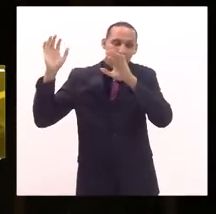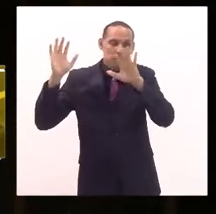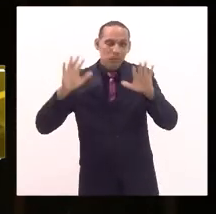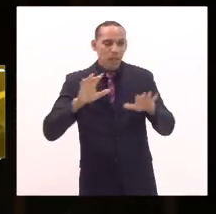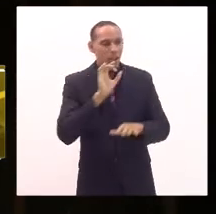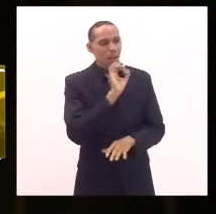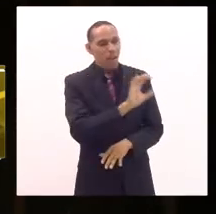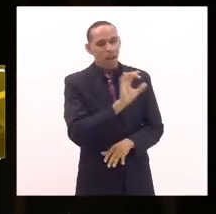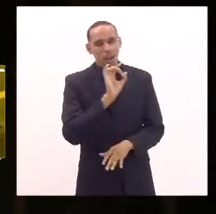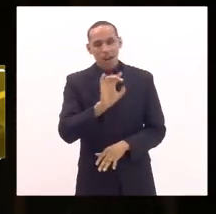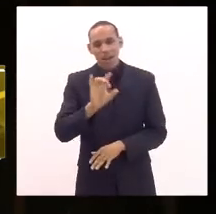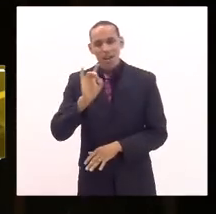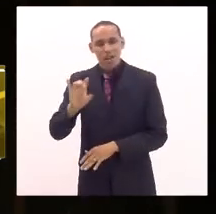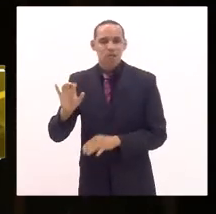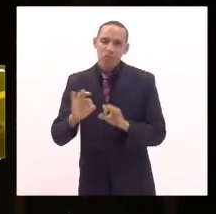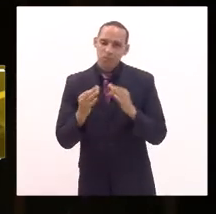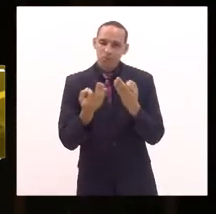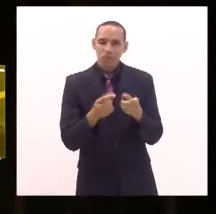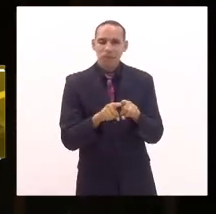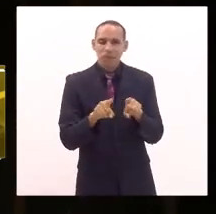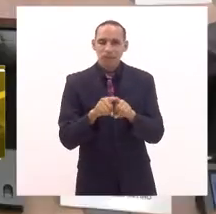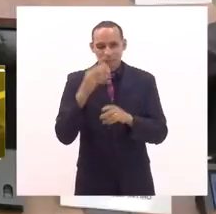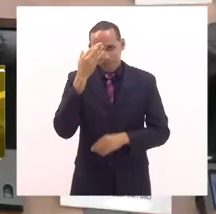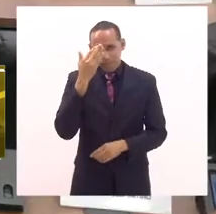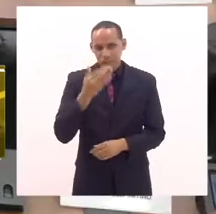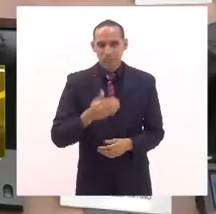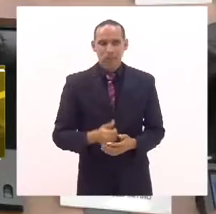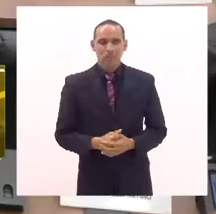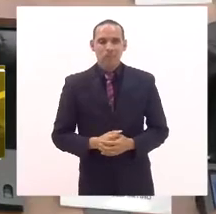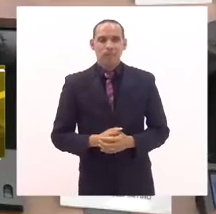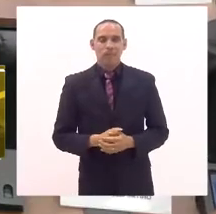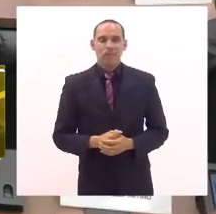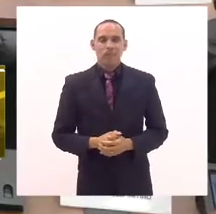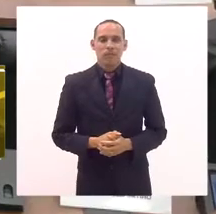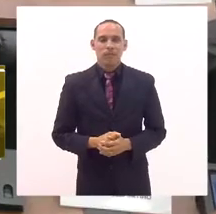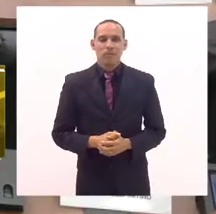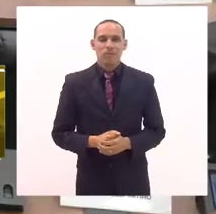com cada um de vocês e seus familiares. Obrigado.